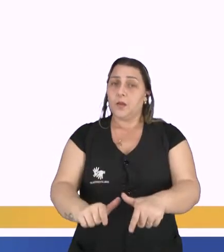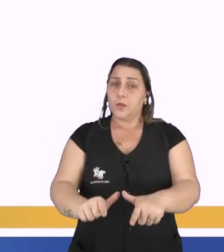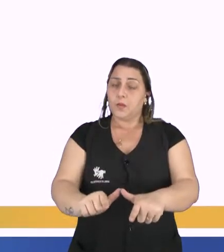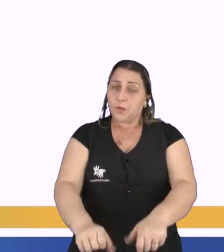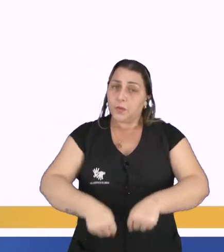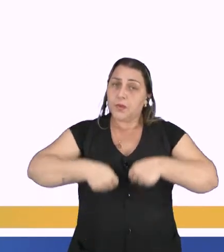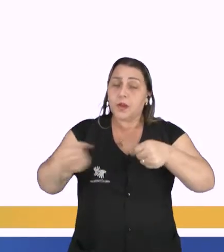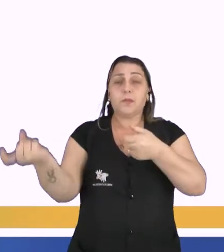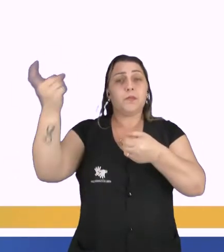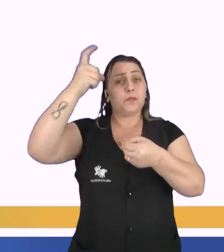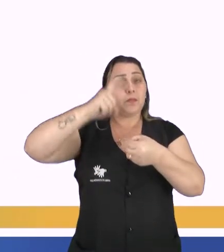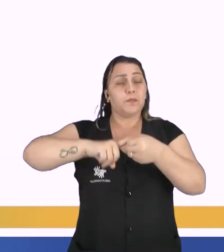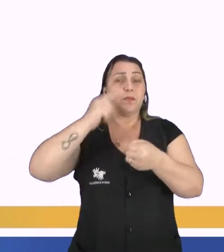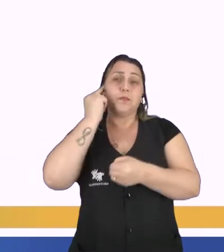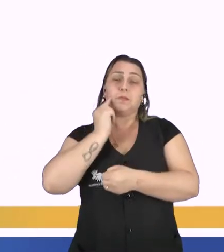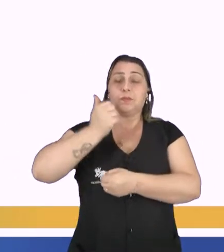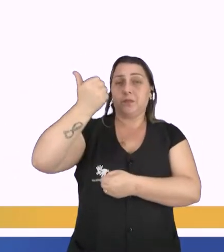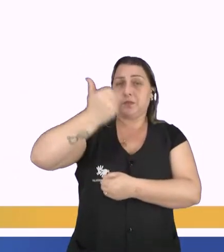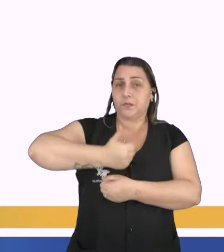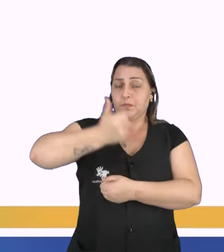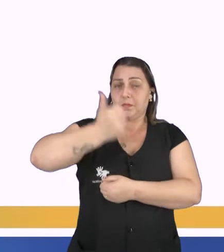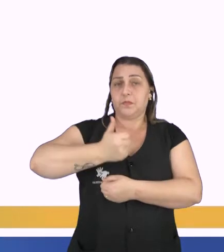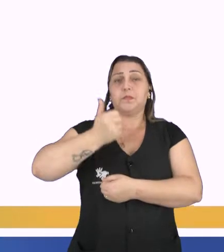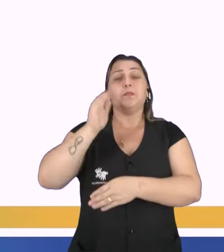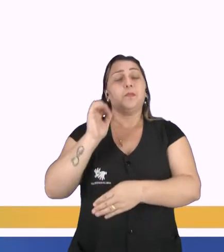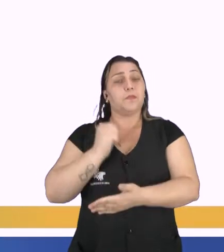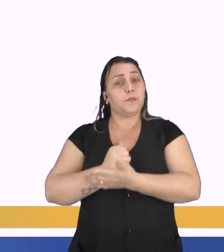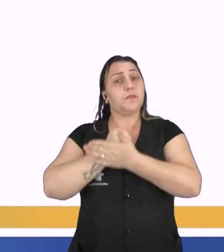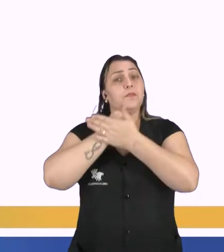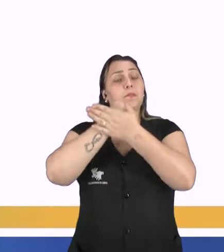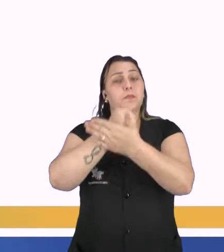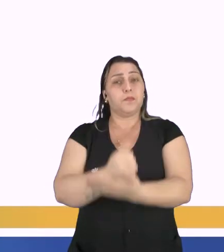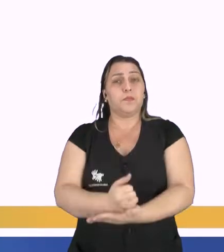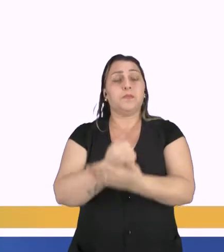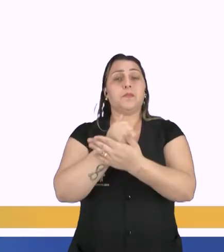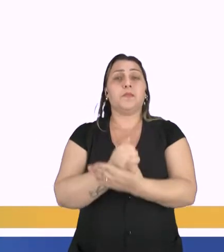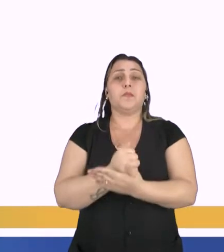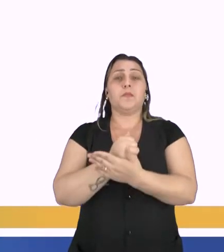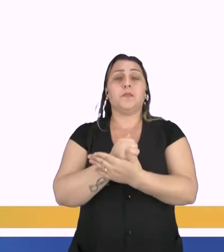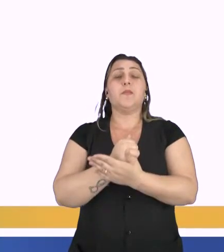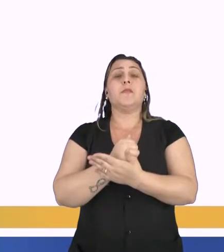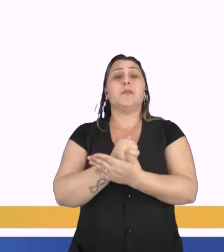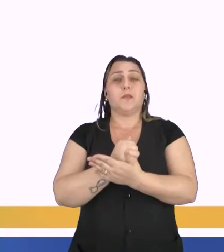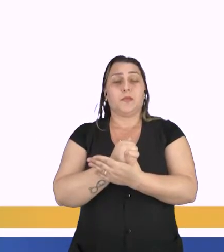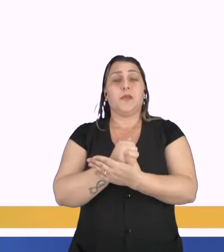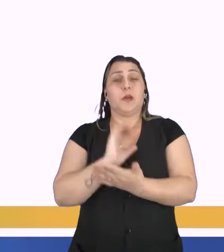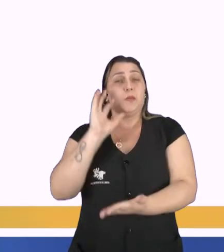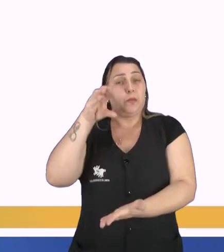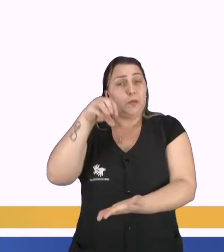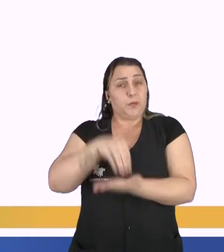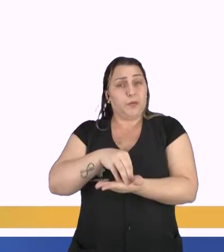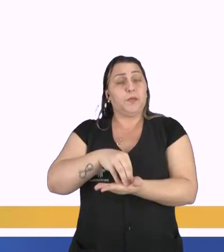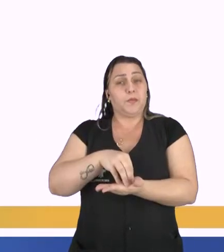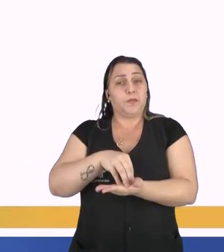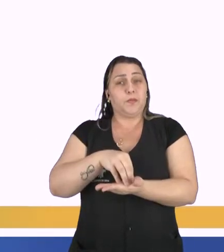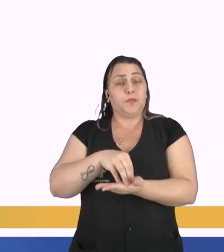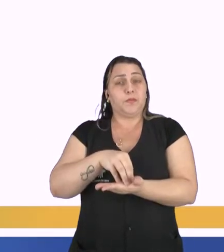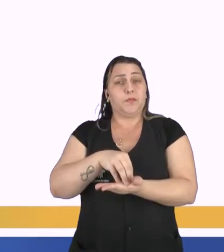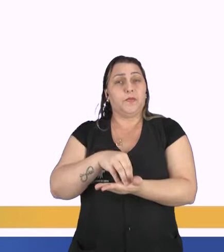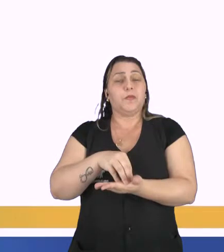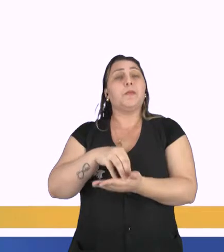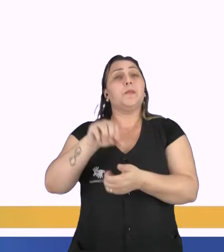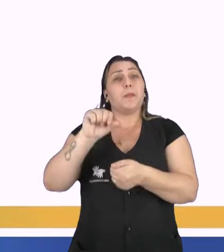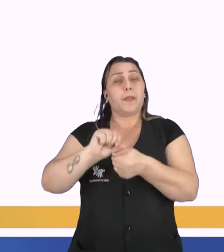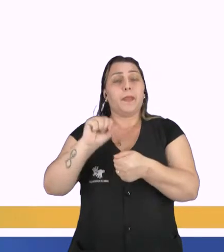volta de Dom Pedro I, né, ao poder, e eles defendiam, então, um regime absolutista e centralizador, né.